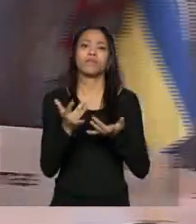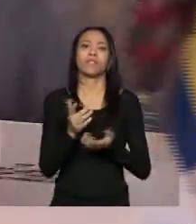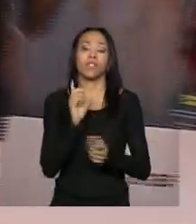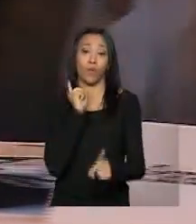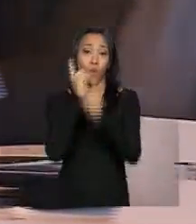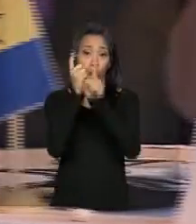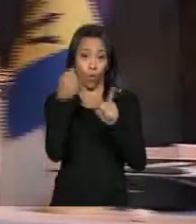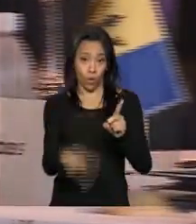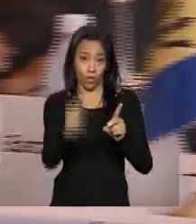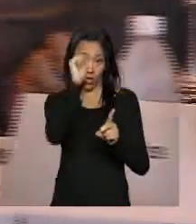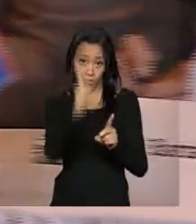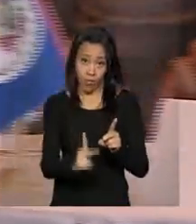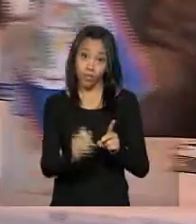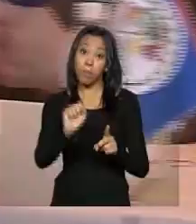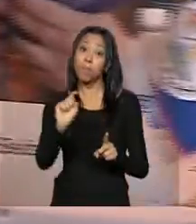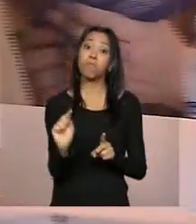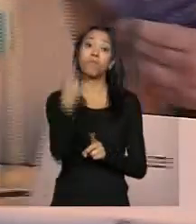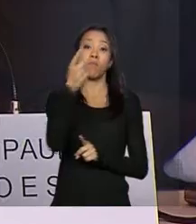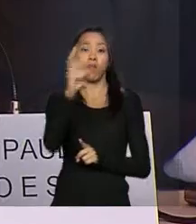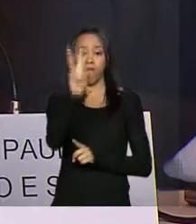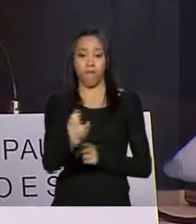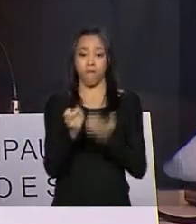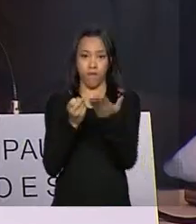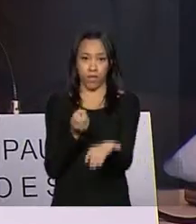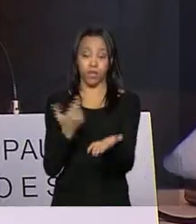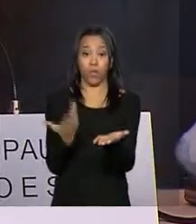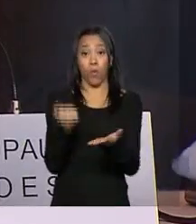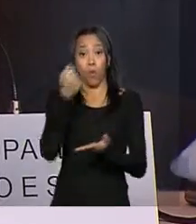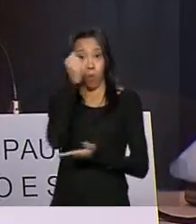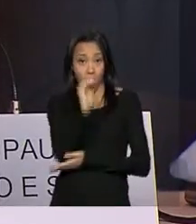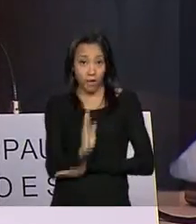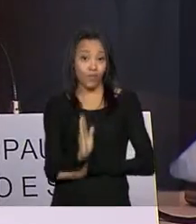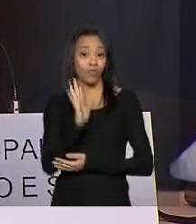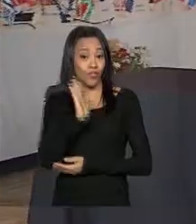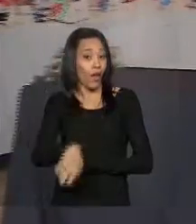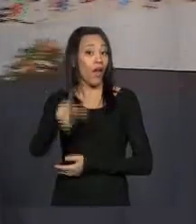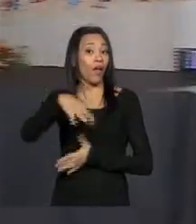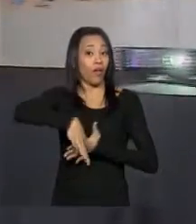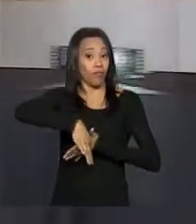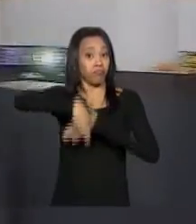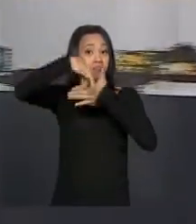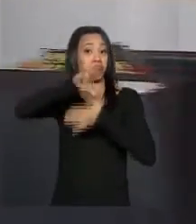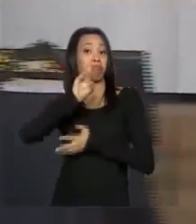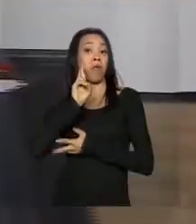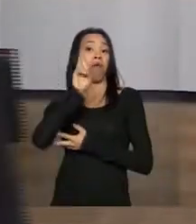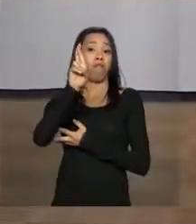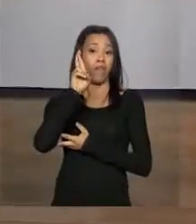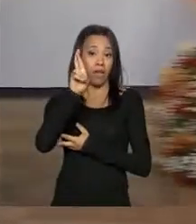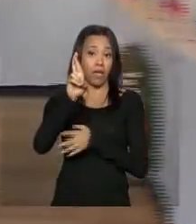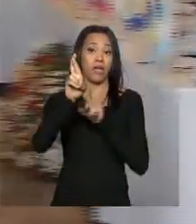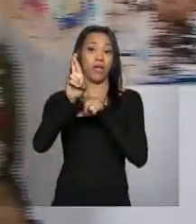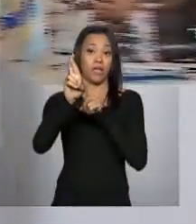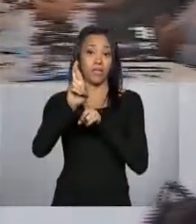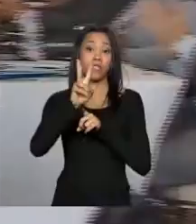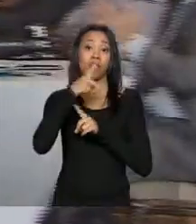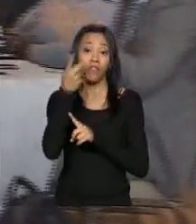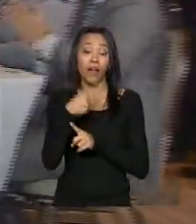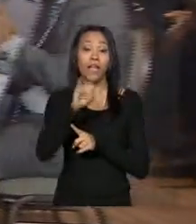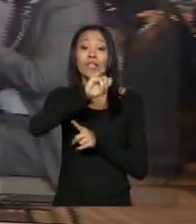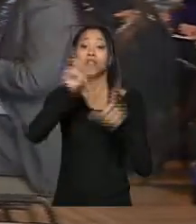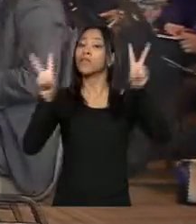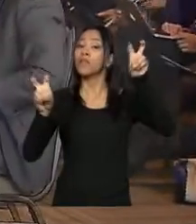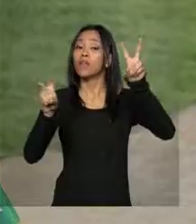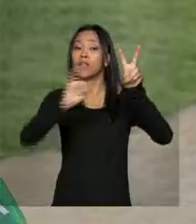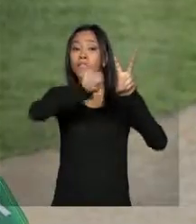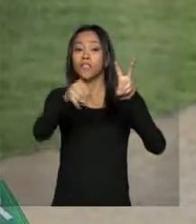Brasil. Para a comunidade internacional, o Brasil já é referência no que os países chamam de janela única de